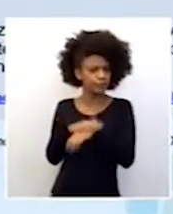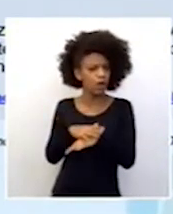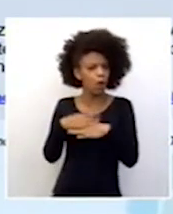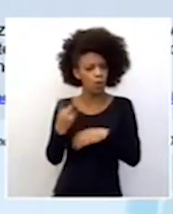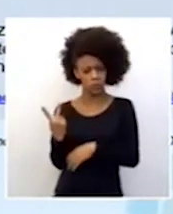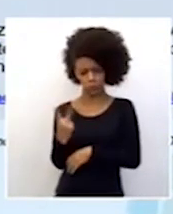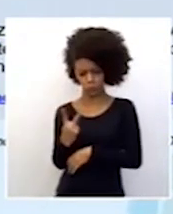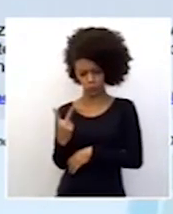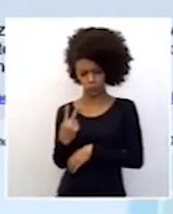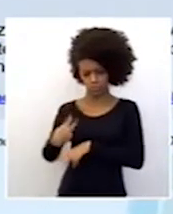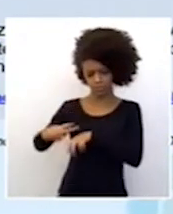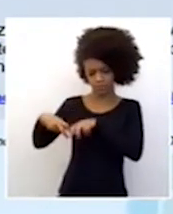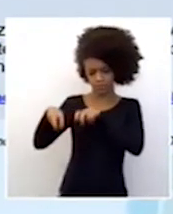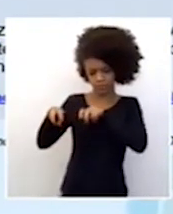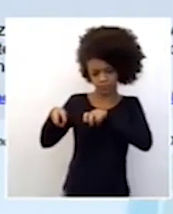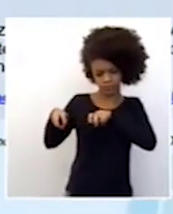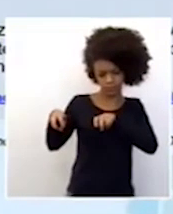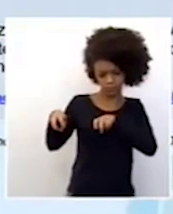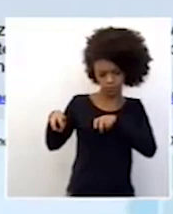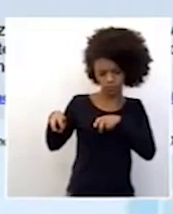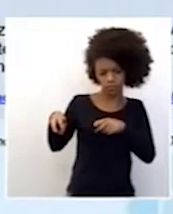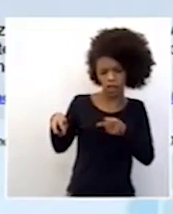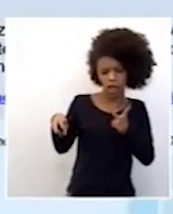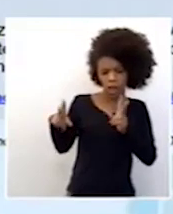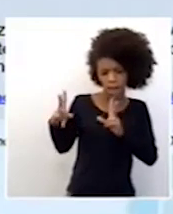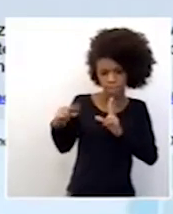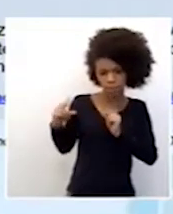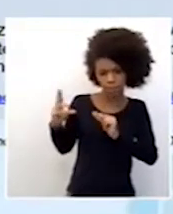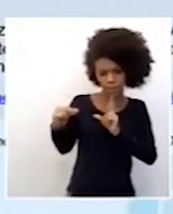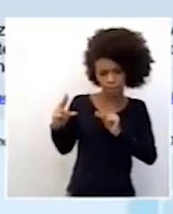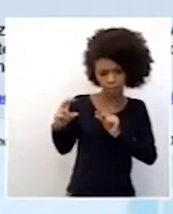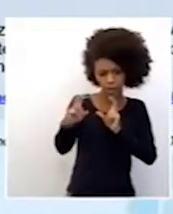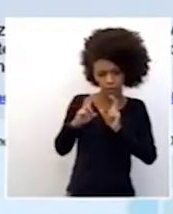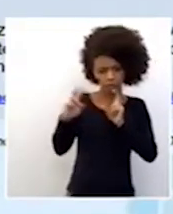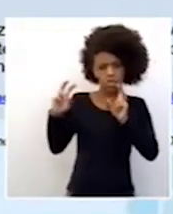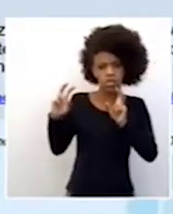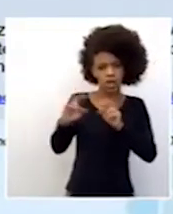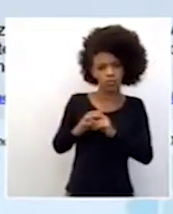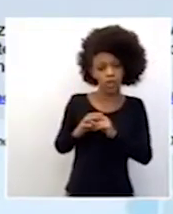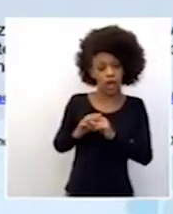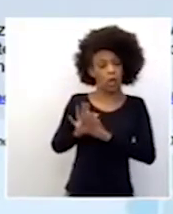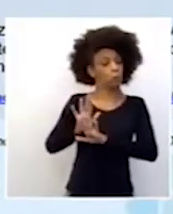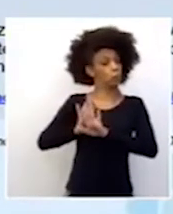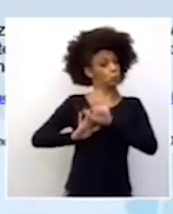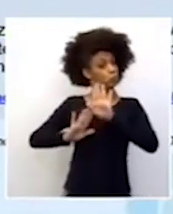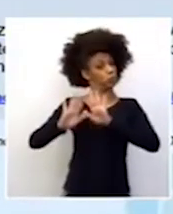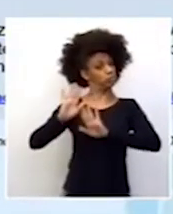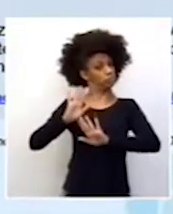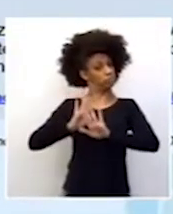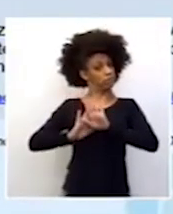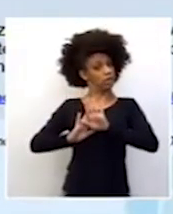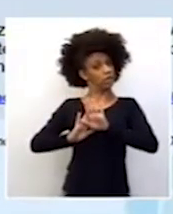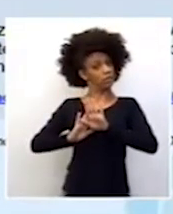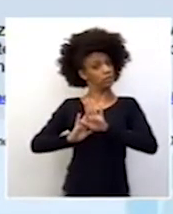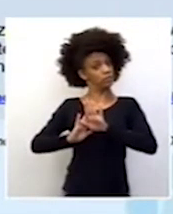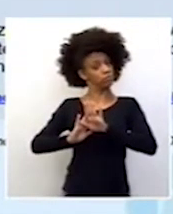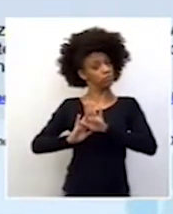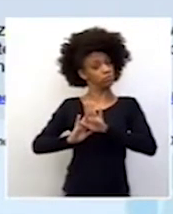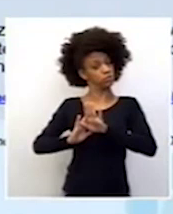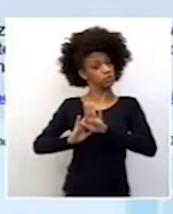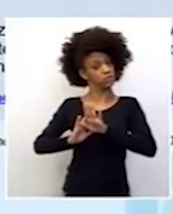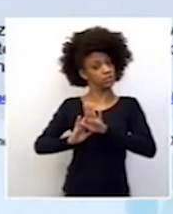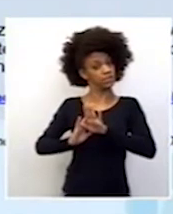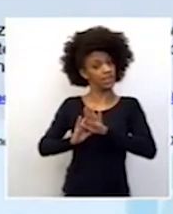2 pessoas sentadas à distância quiserem dizer alguma coisa em voz alta, terão cuidado de não gastar mais